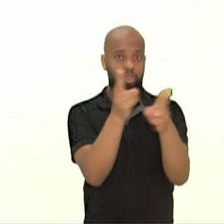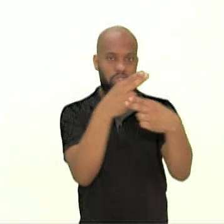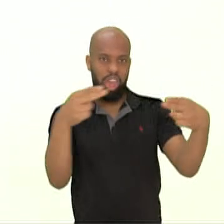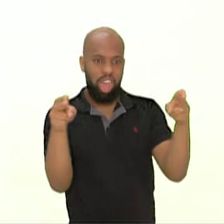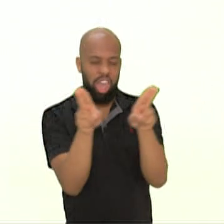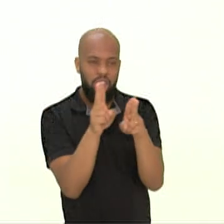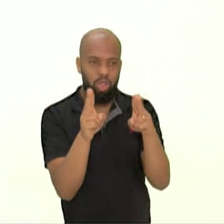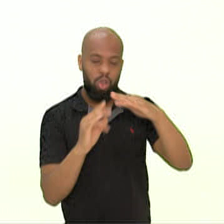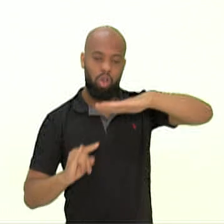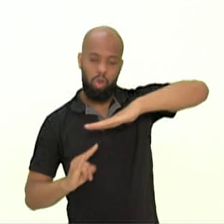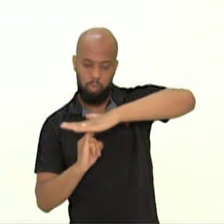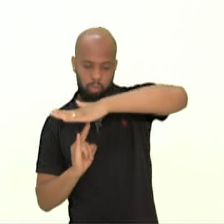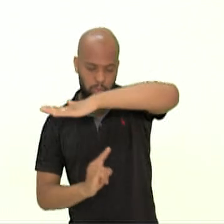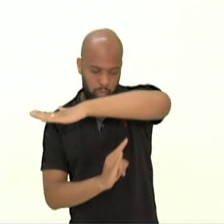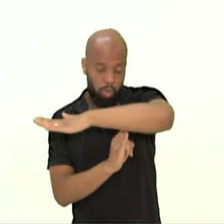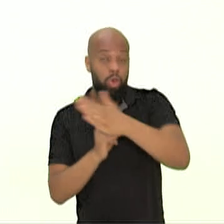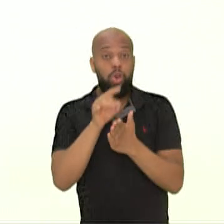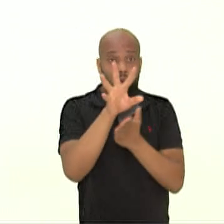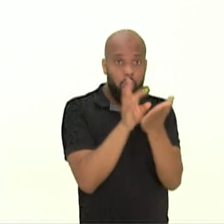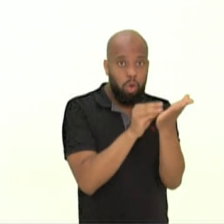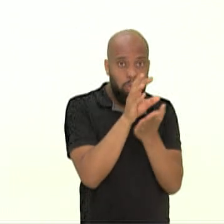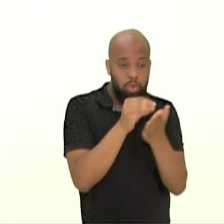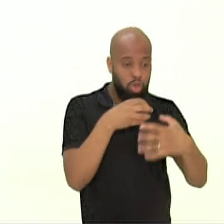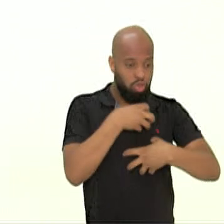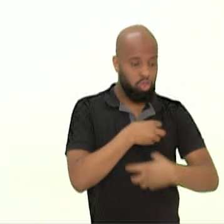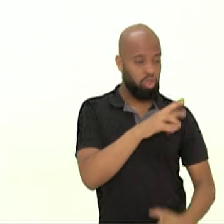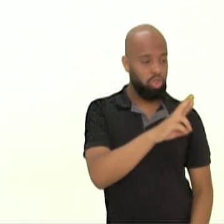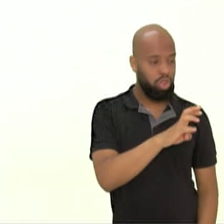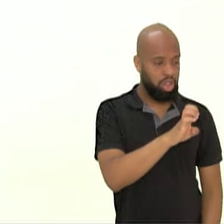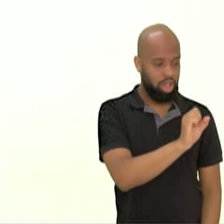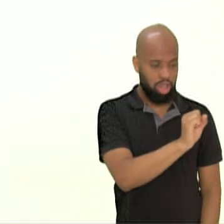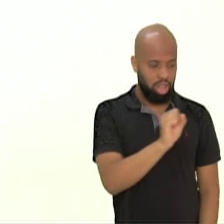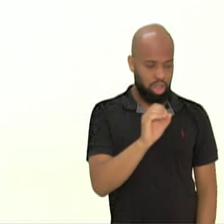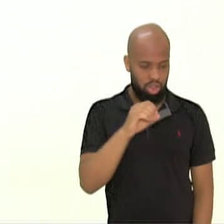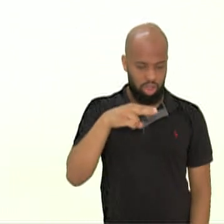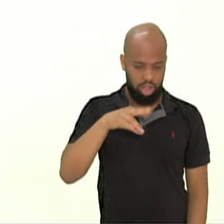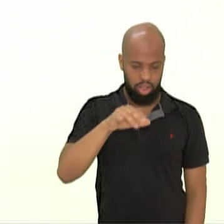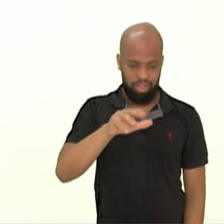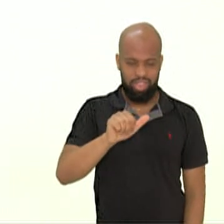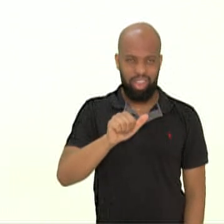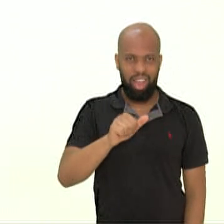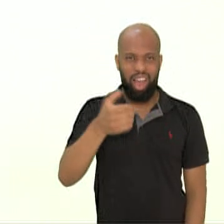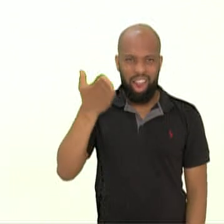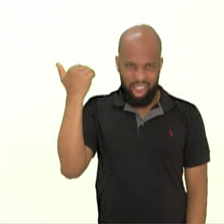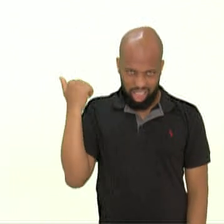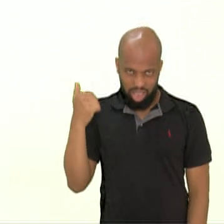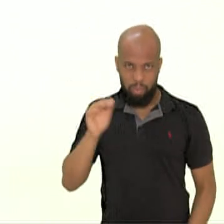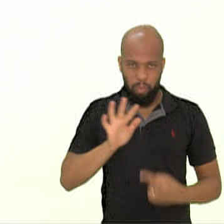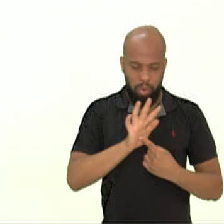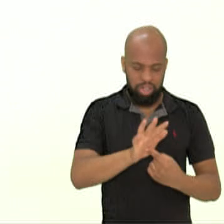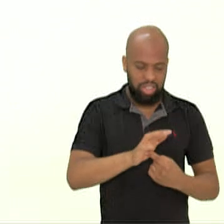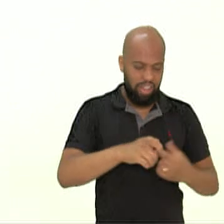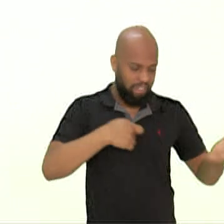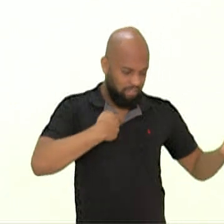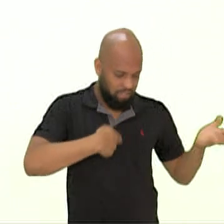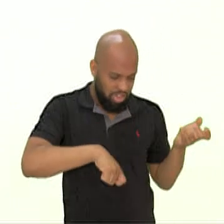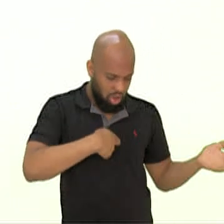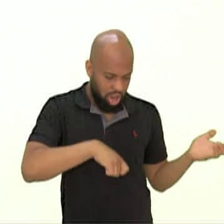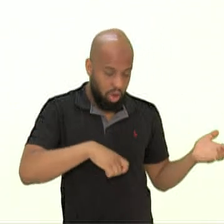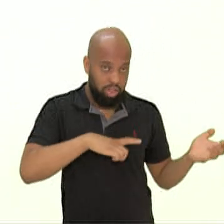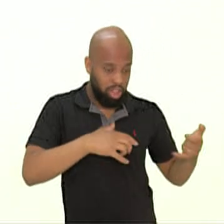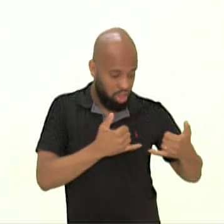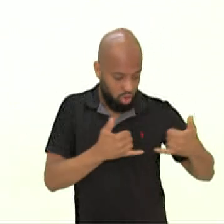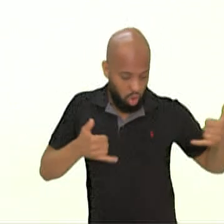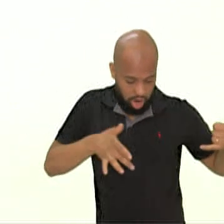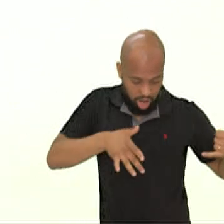em ressonância. No caso aqui do violão, então uma corda faz com que a outra entre em ressonância. Justamente por quê? Por causa da frequência